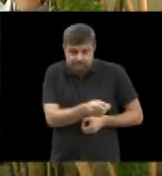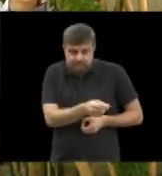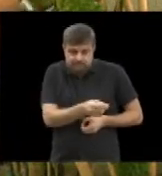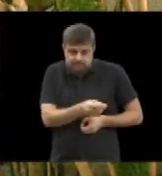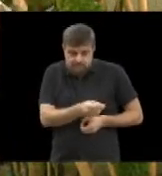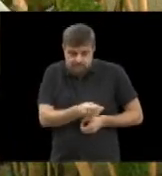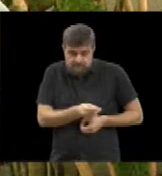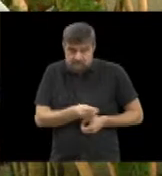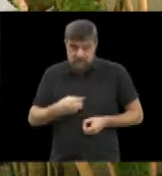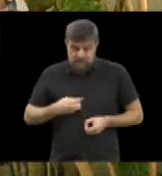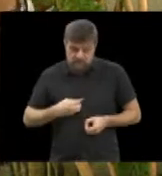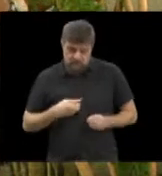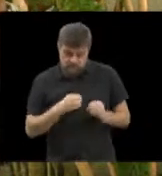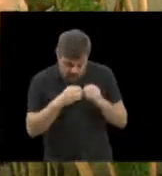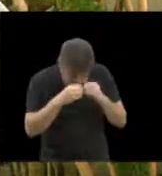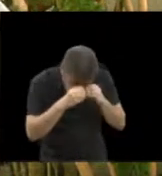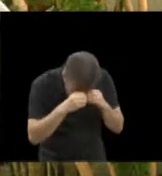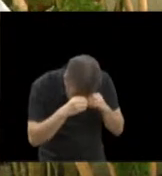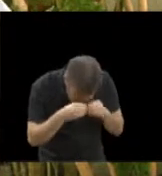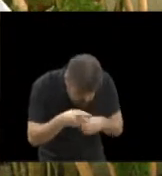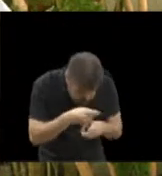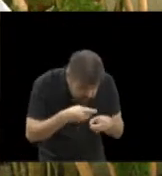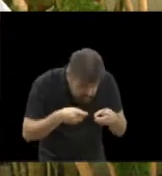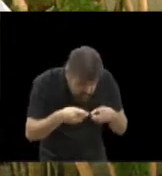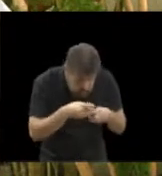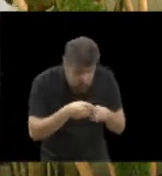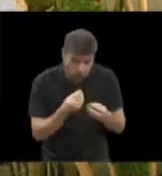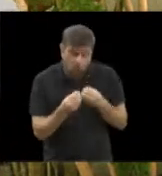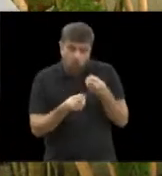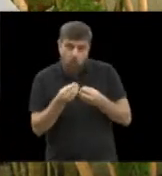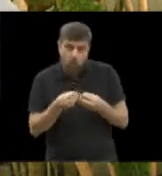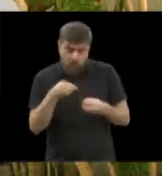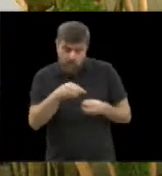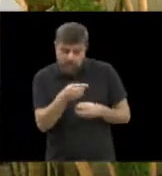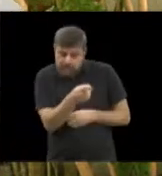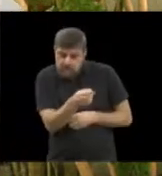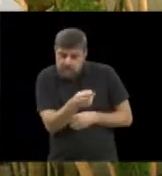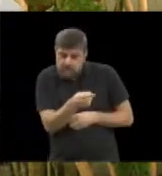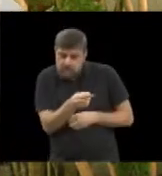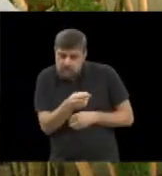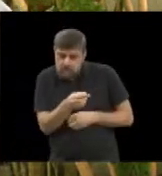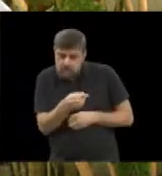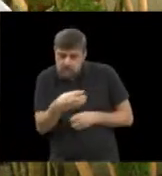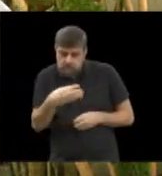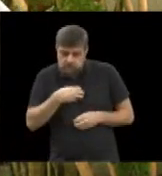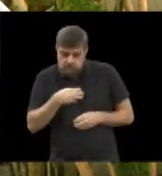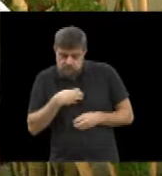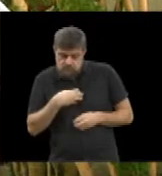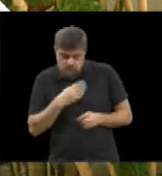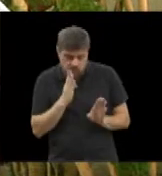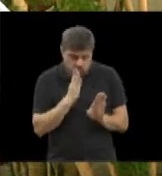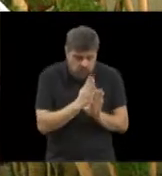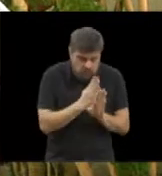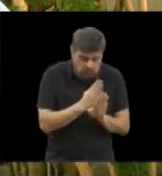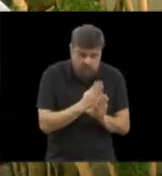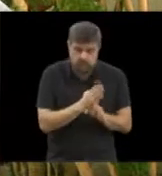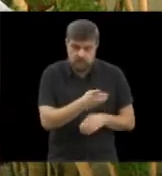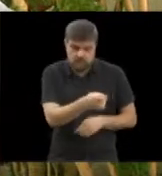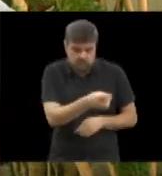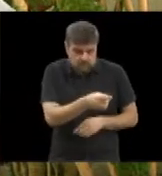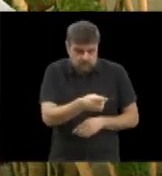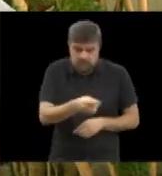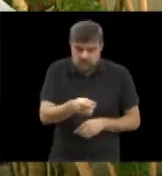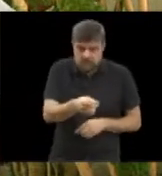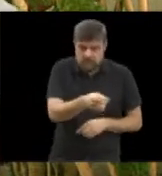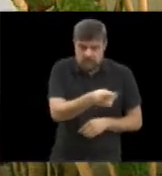sêmen e eu fizer um estudo da forma, da cabecinha dos espermatozoides, e eu não encontrar nenhum espermatozoide